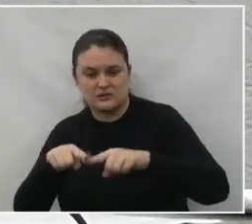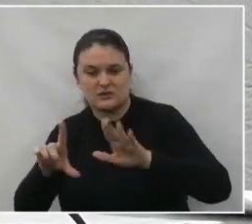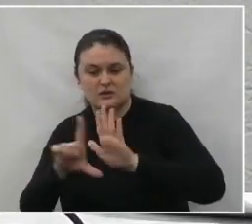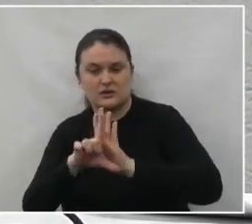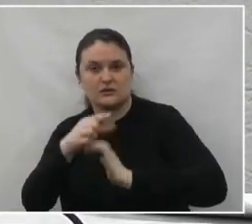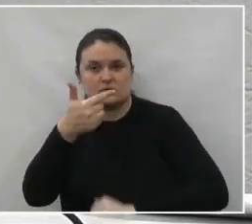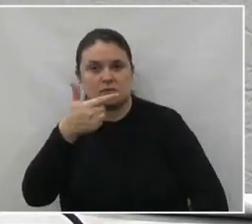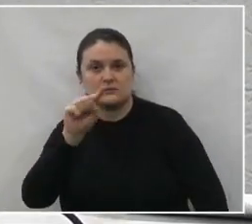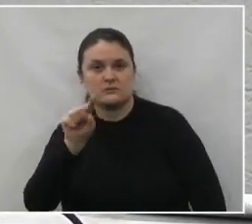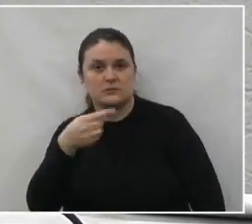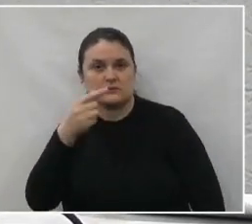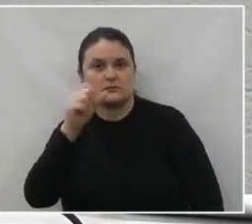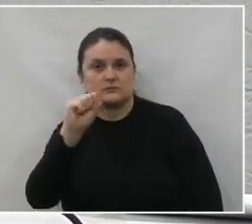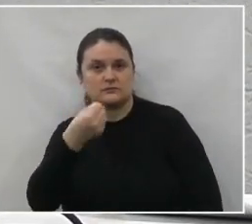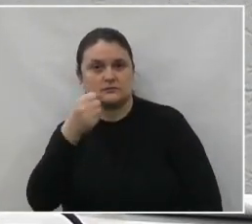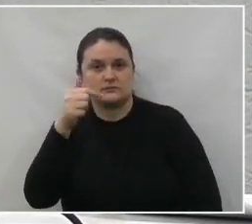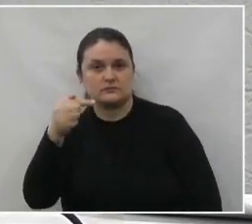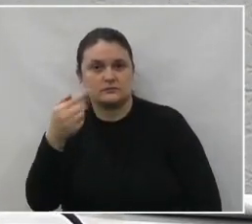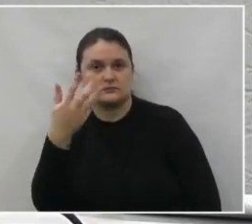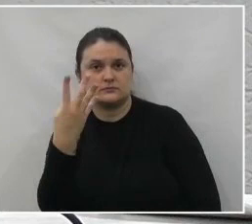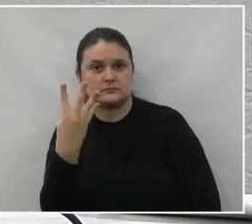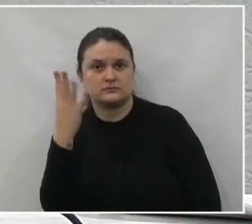número